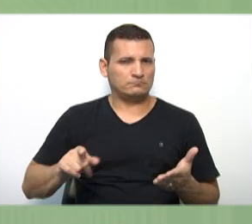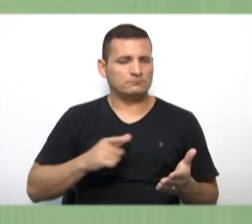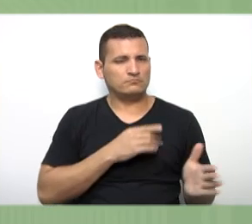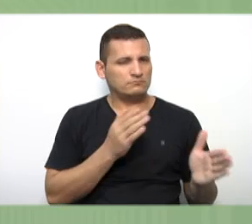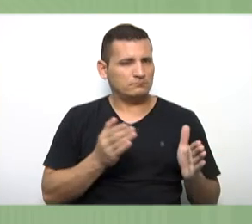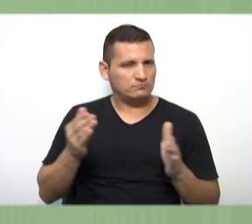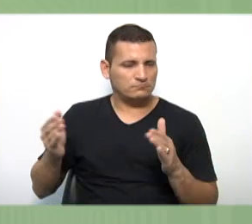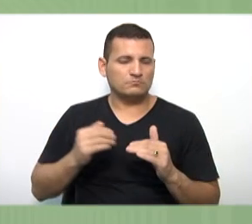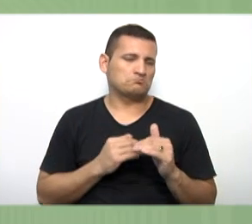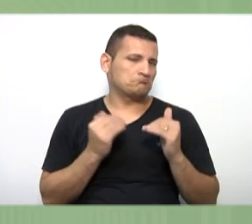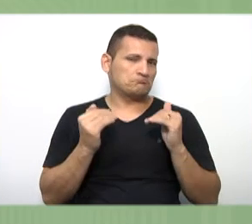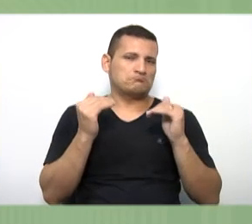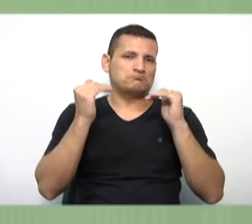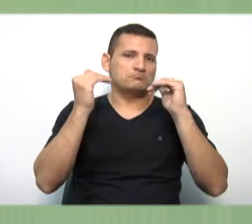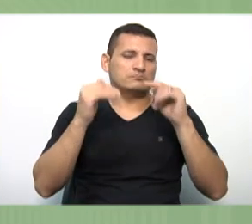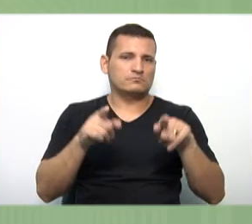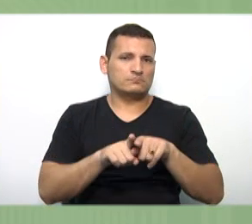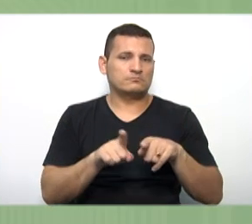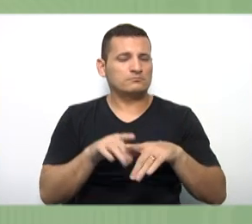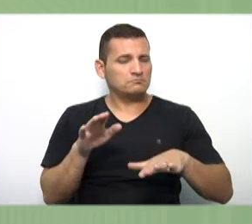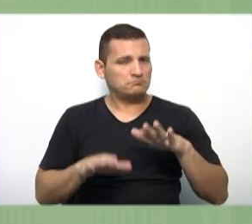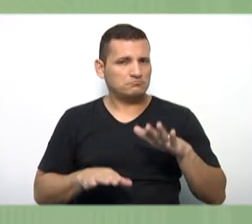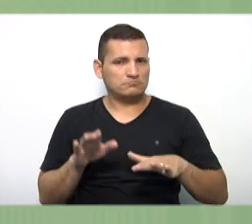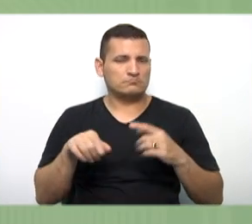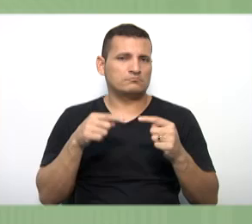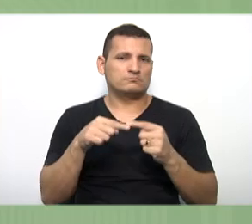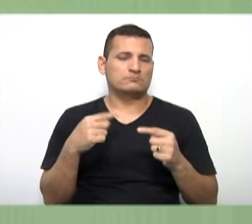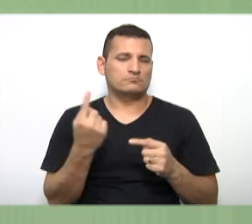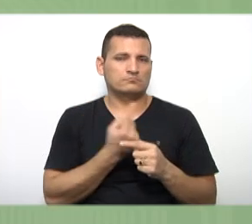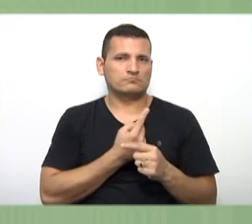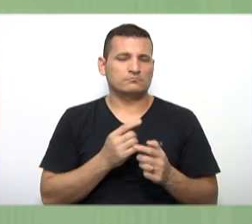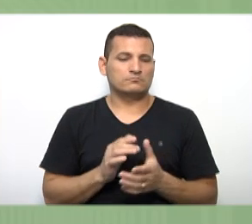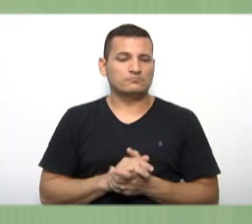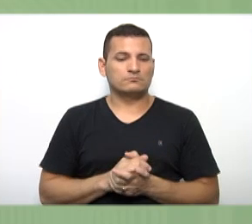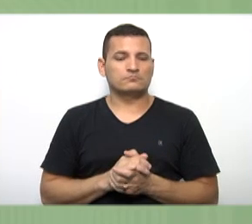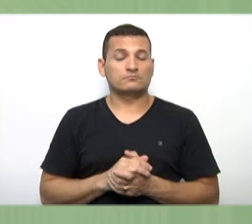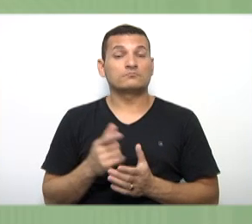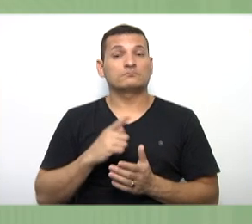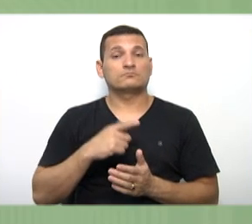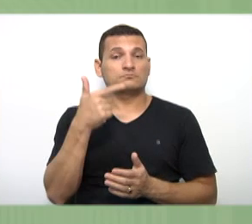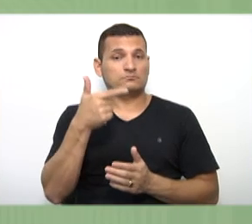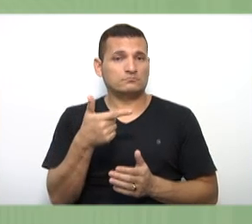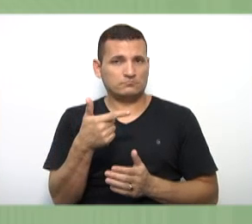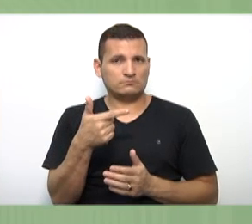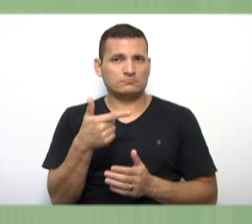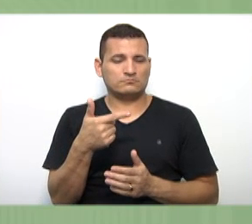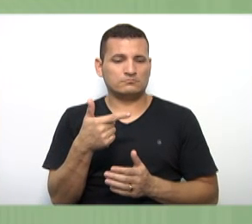nosso comprometimento e dos nossos objetivos. Mas aí nós temos no segundo